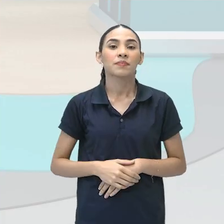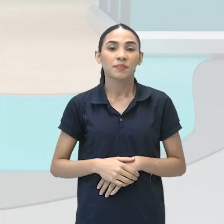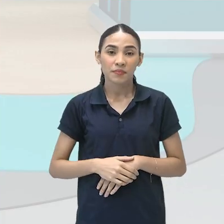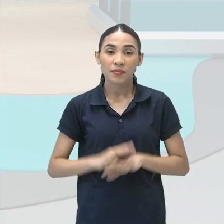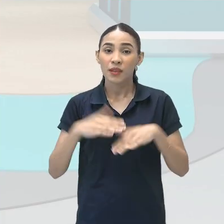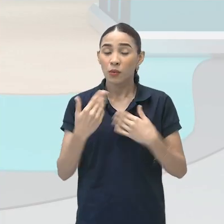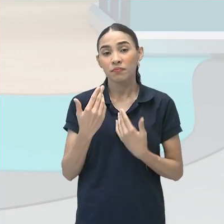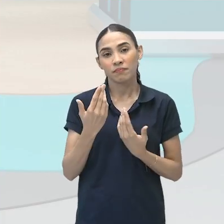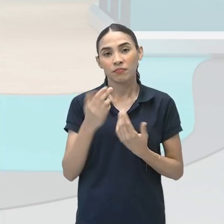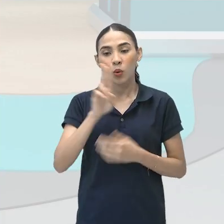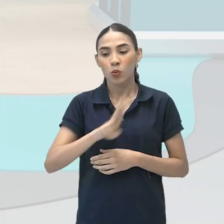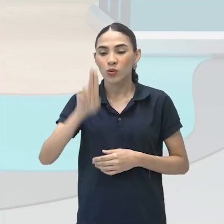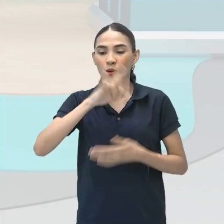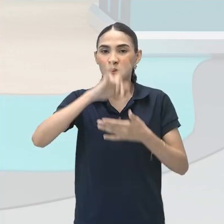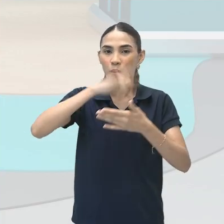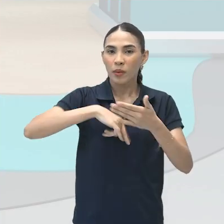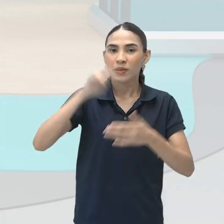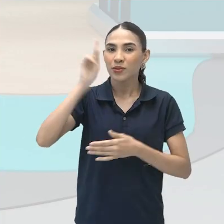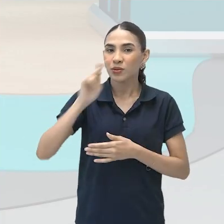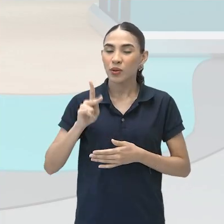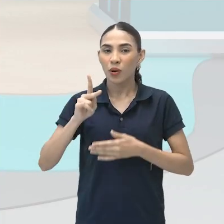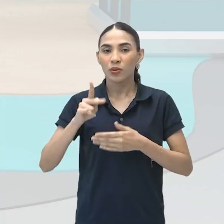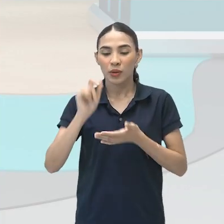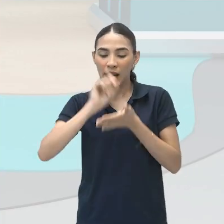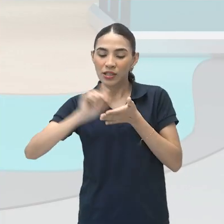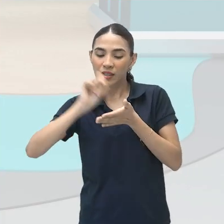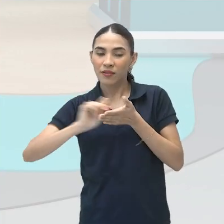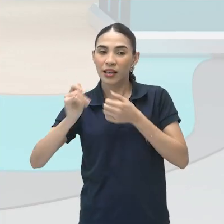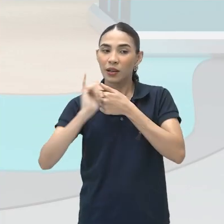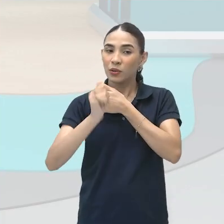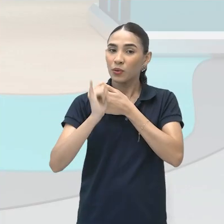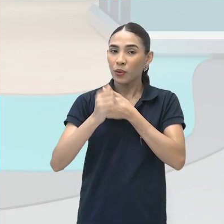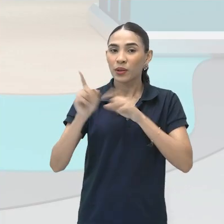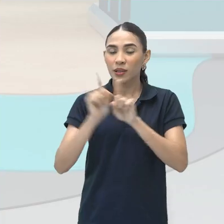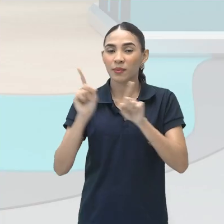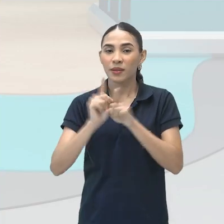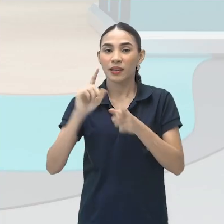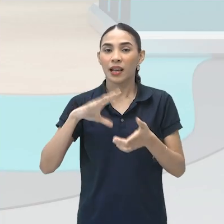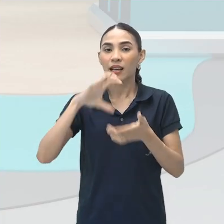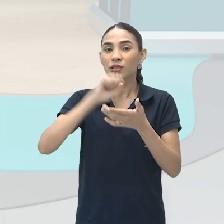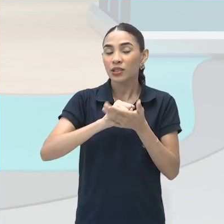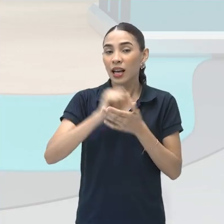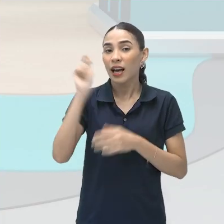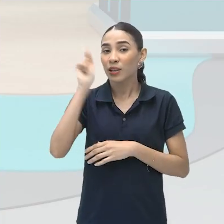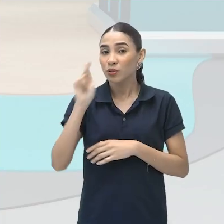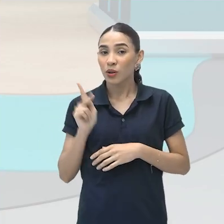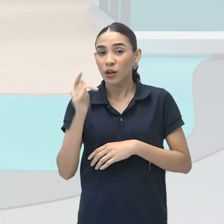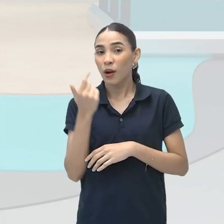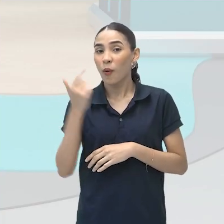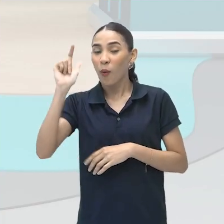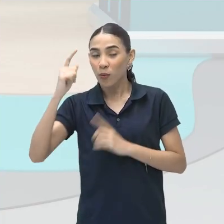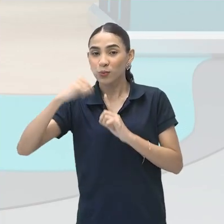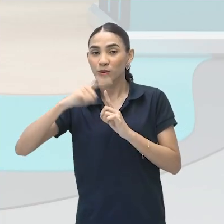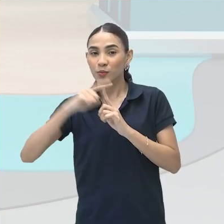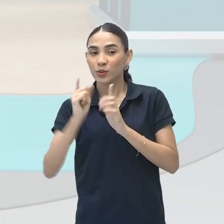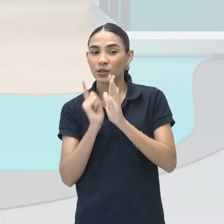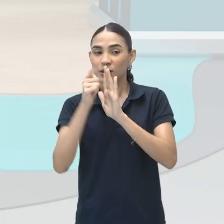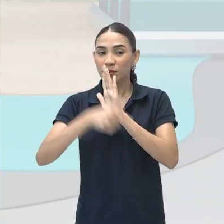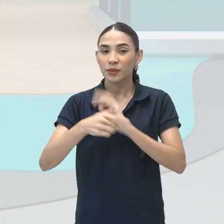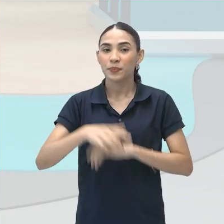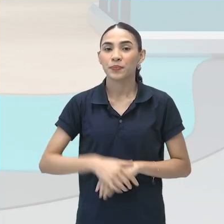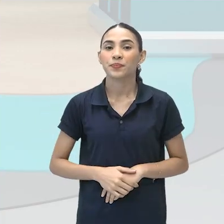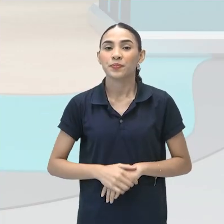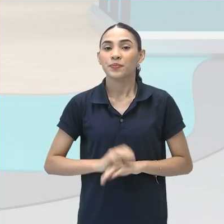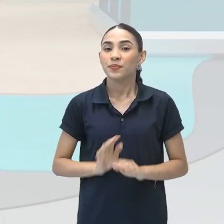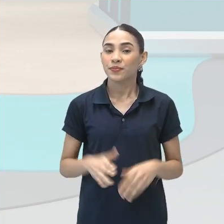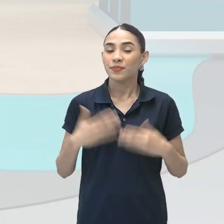esses registros históricos para escrever crônicas e, de certa forma, registrar essa história em um outro gênero textual.